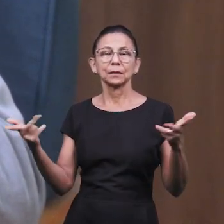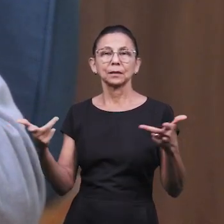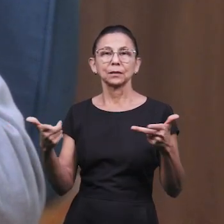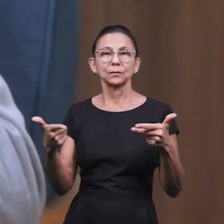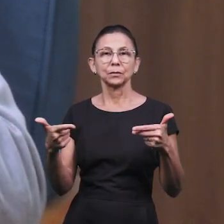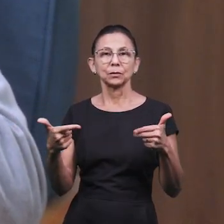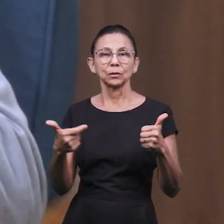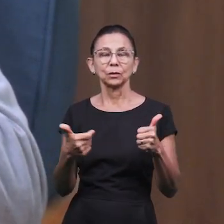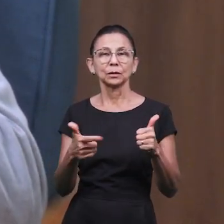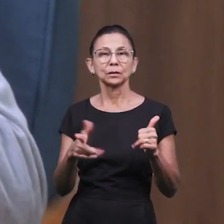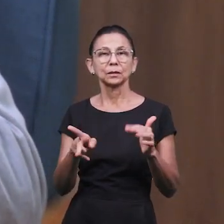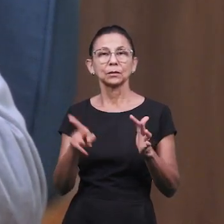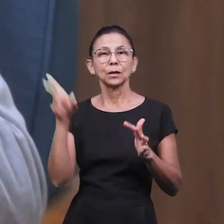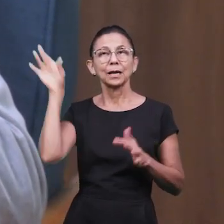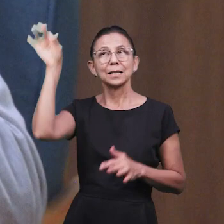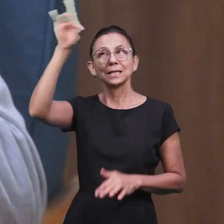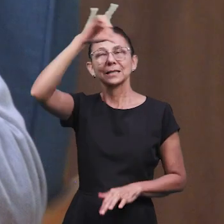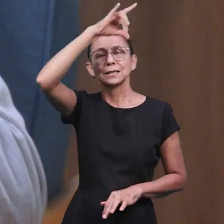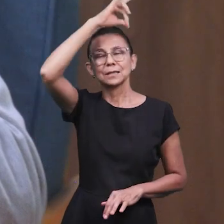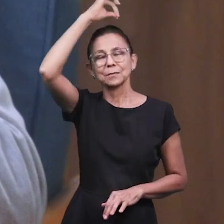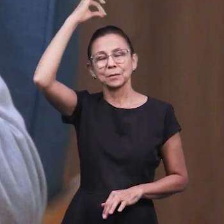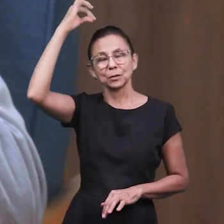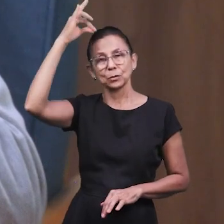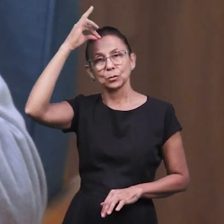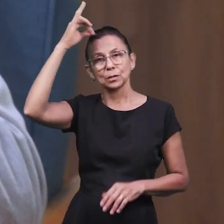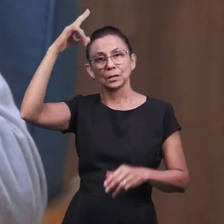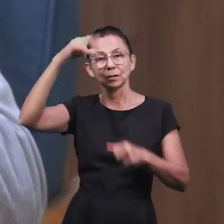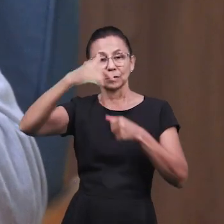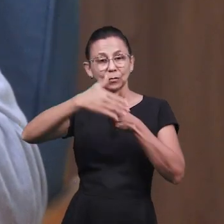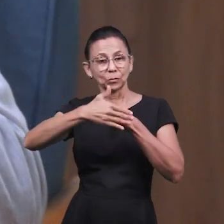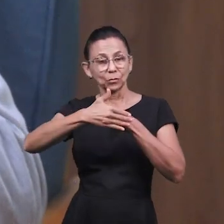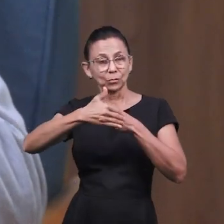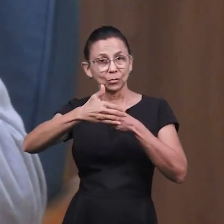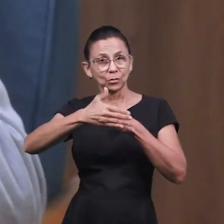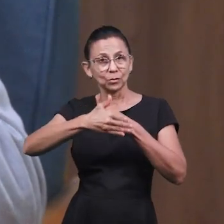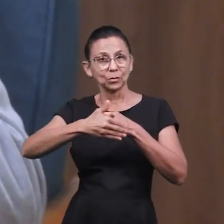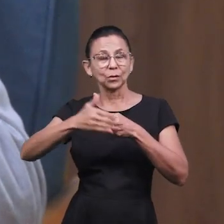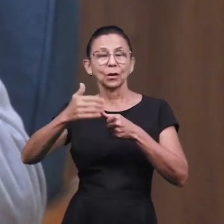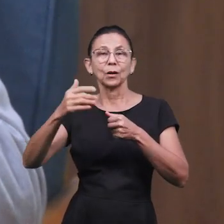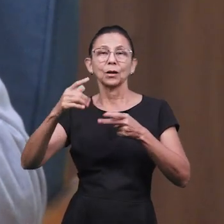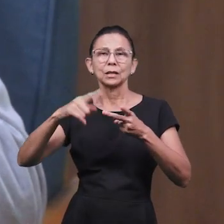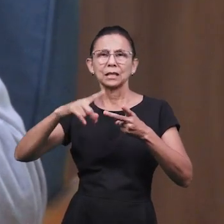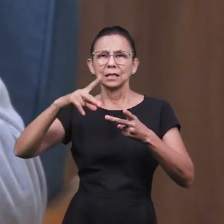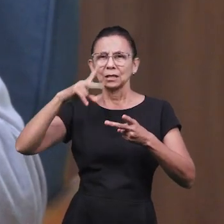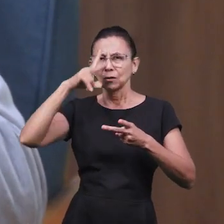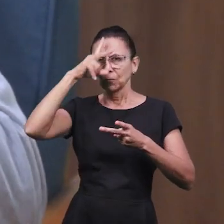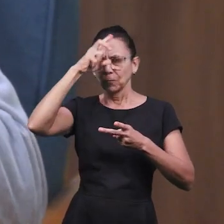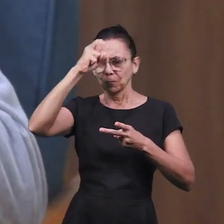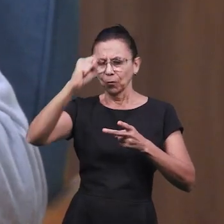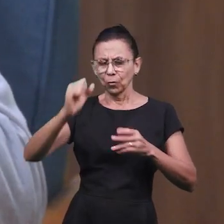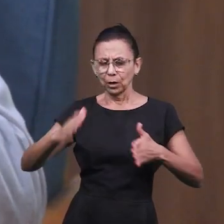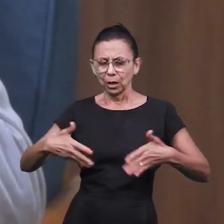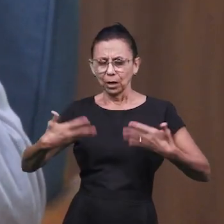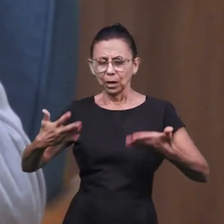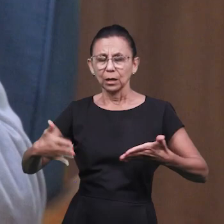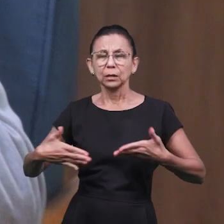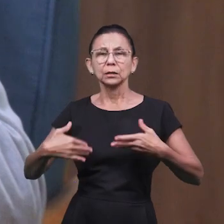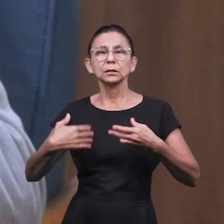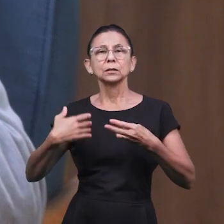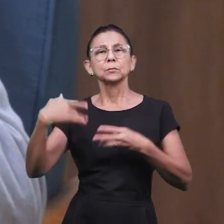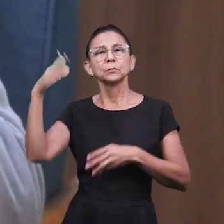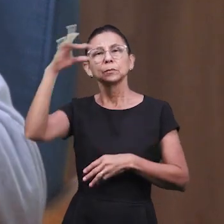maravilhosa do Espírito Santo, aquele que consola, aquele que